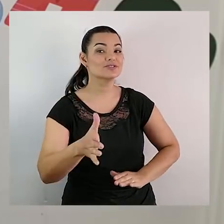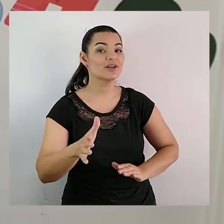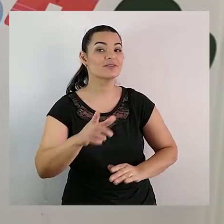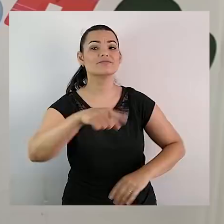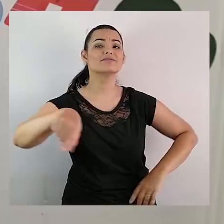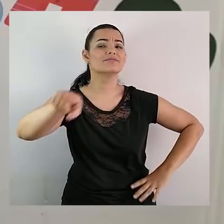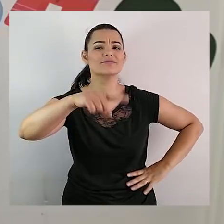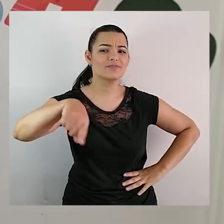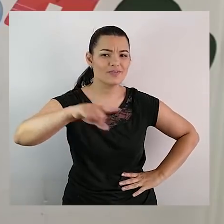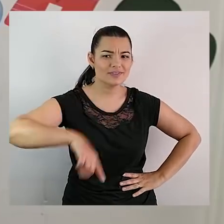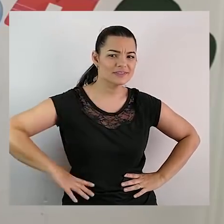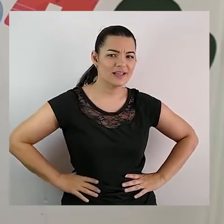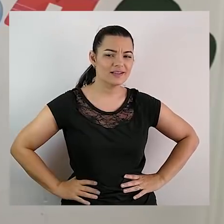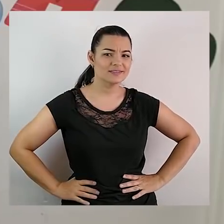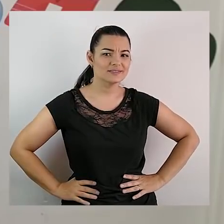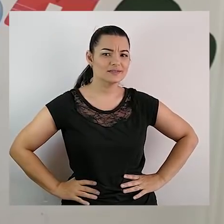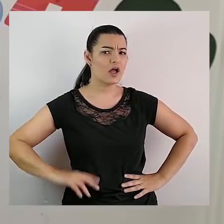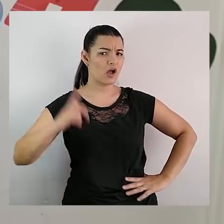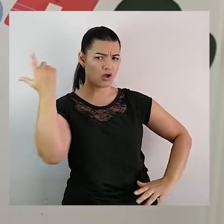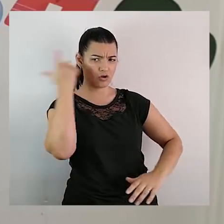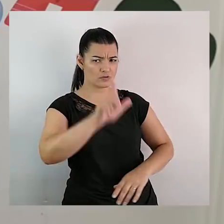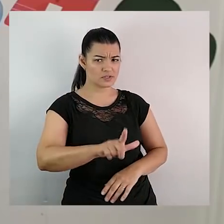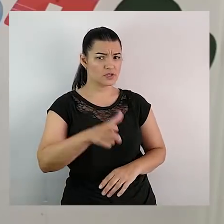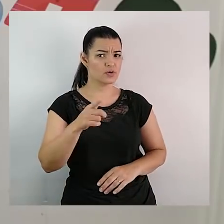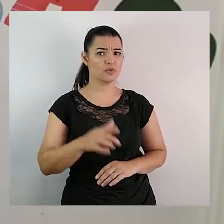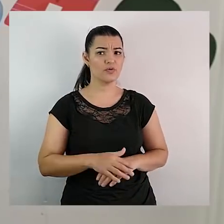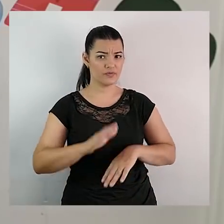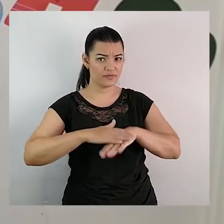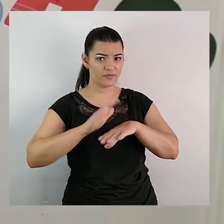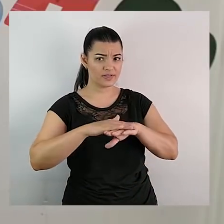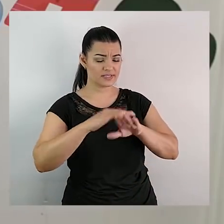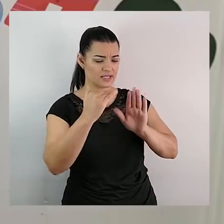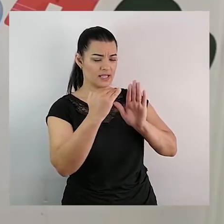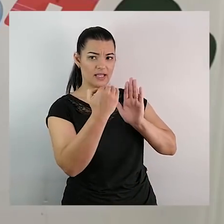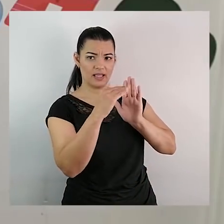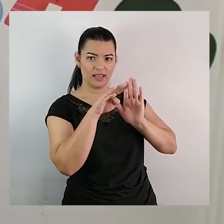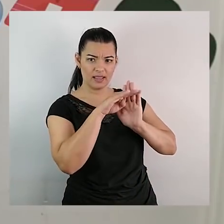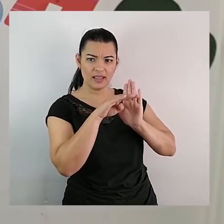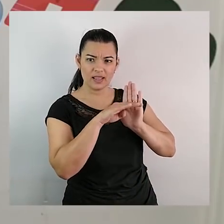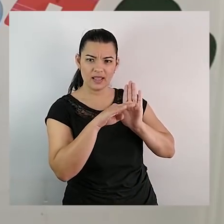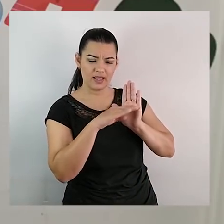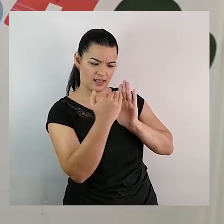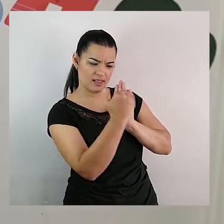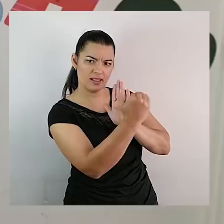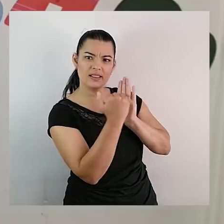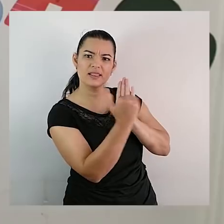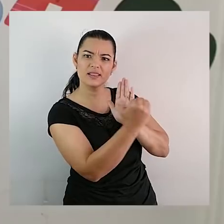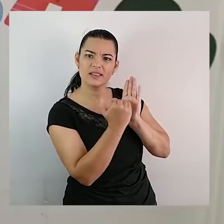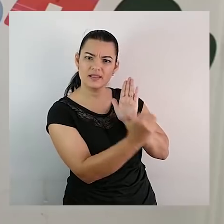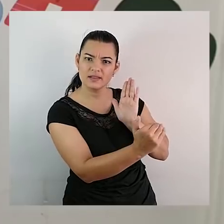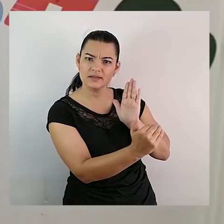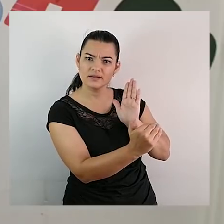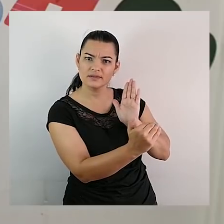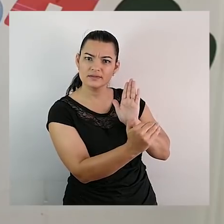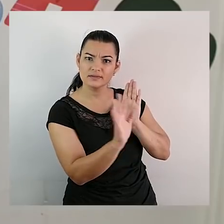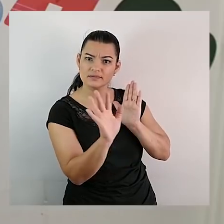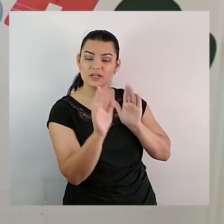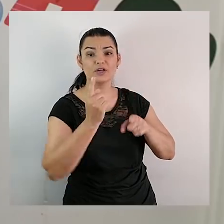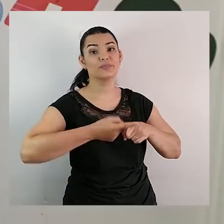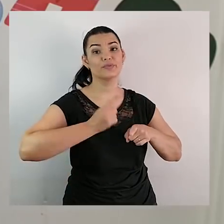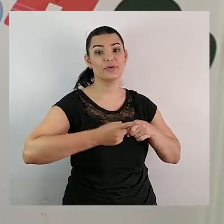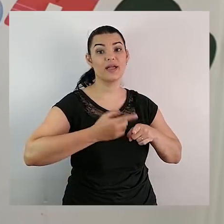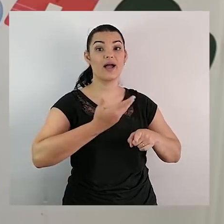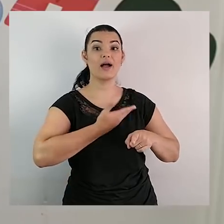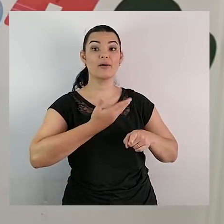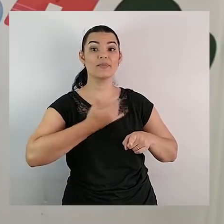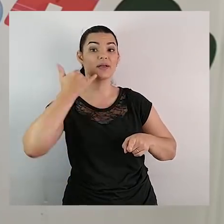para vocês se vocês conseguiram completar aquela lista. Sabe por quê? A minha amiga me ligou e ela